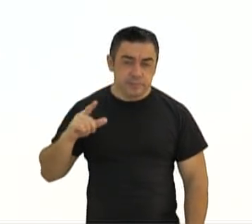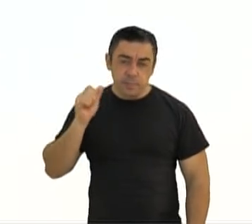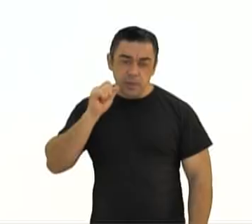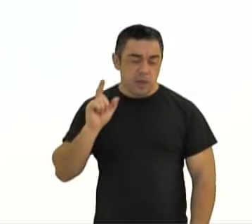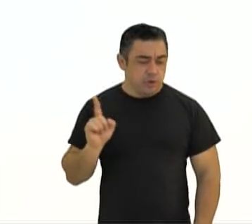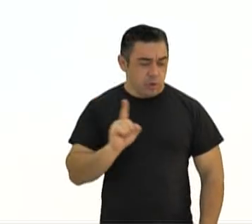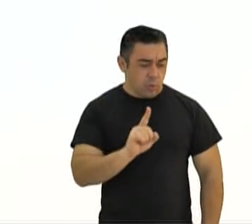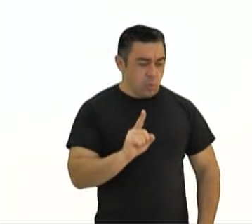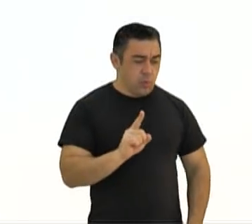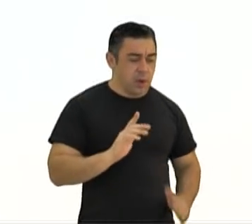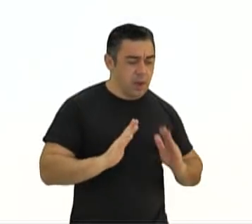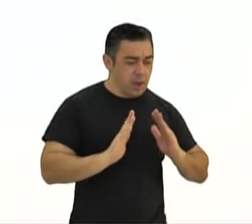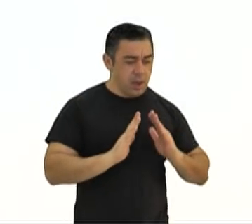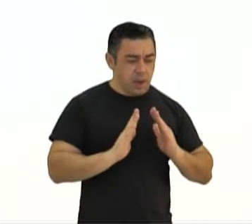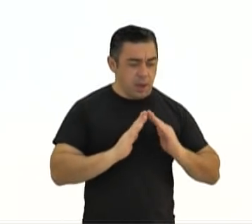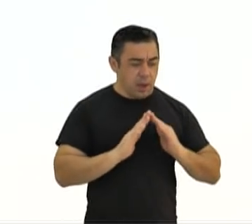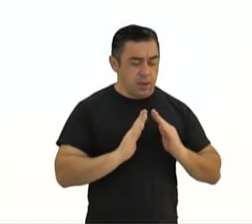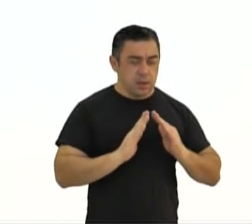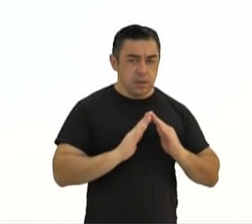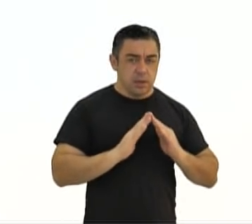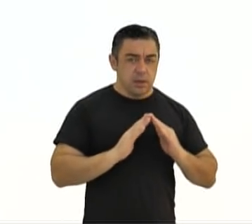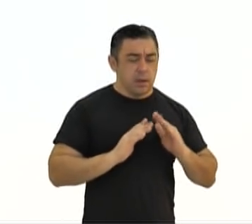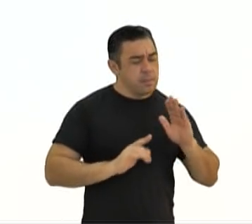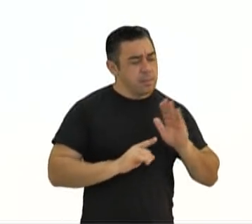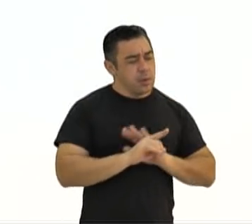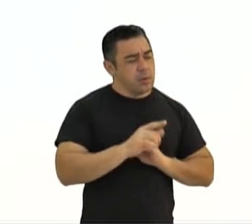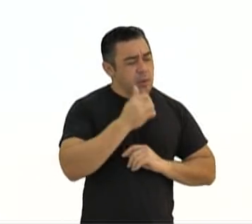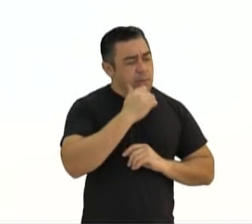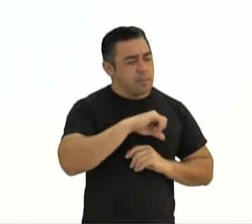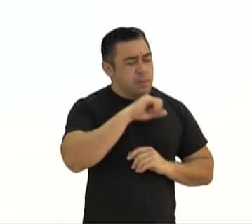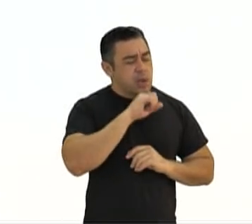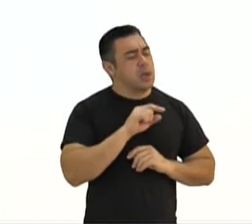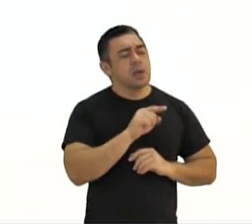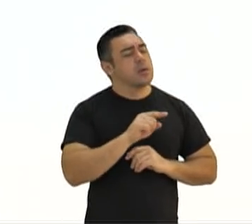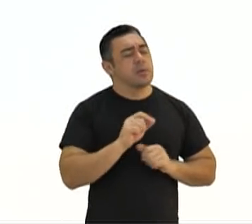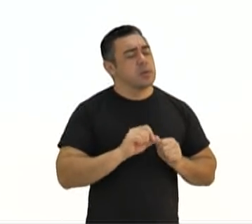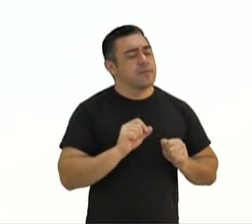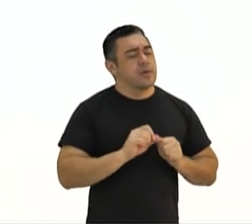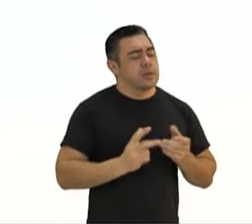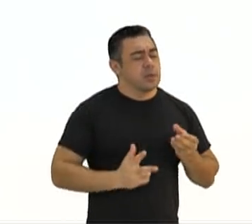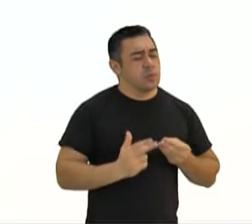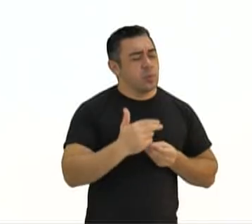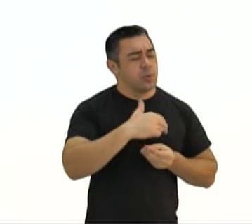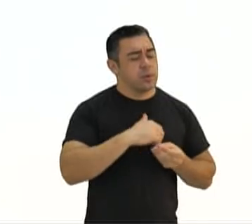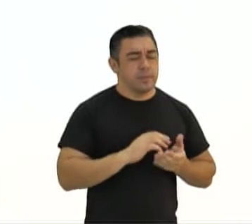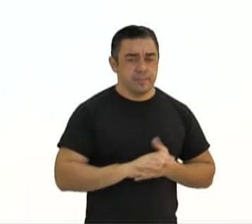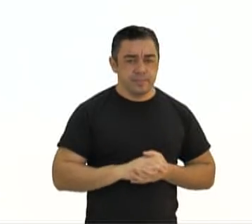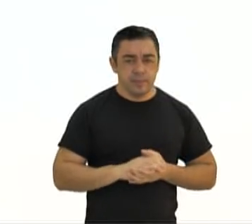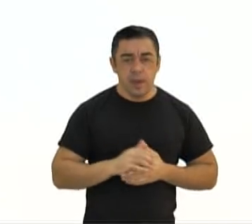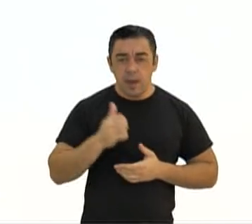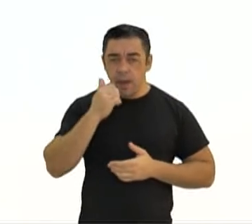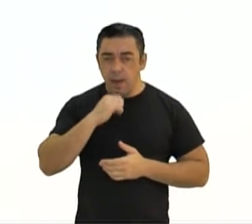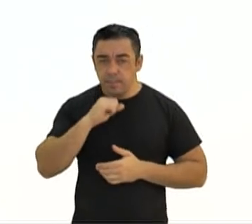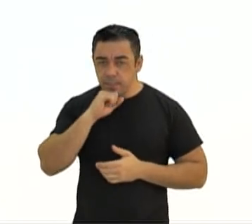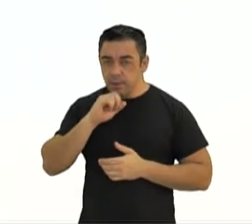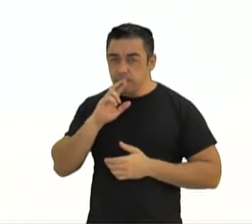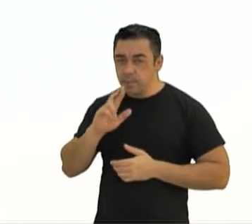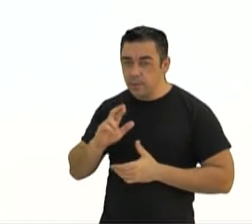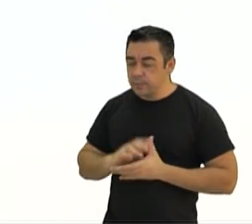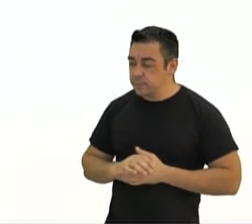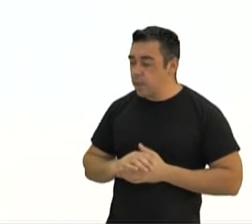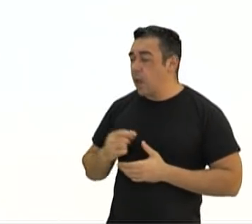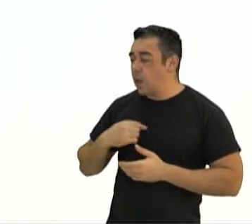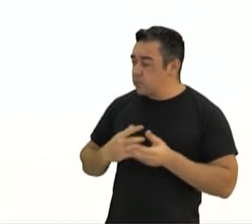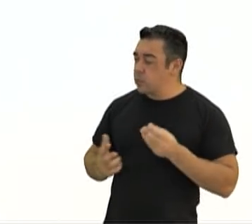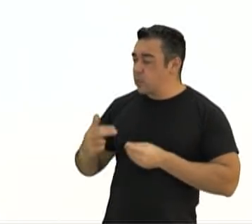chegou em casa ou no espaço, que a gente não consegue determinar exatamente qual, provavelmente a casa, e então